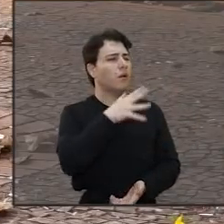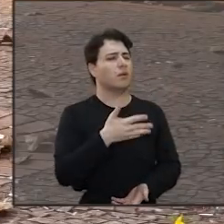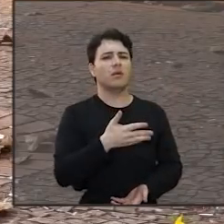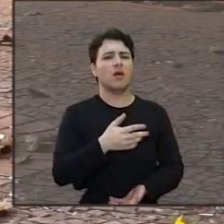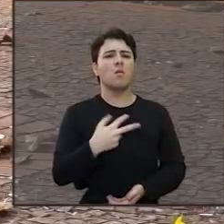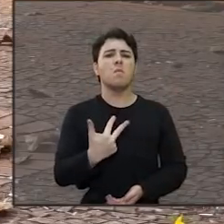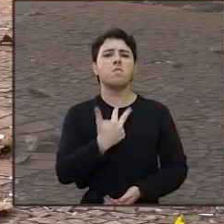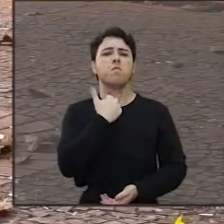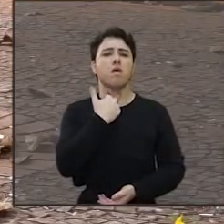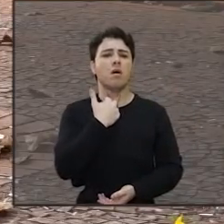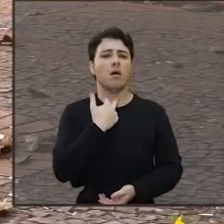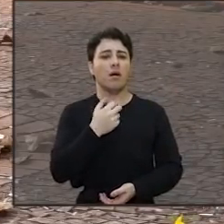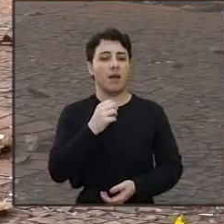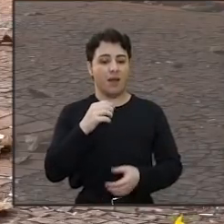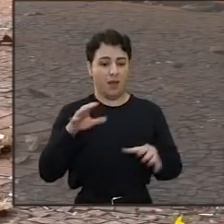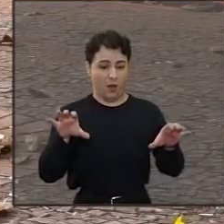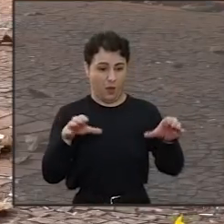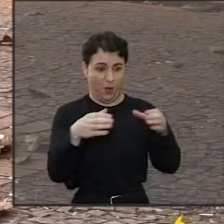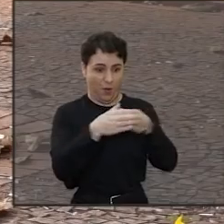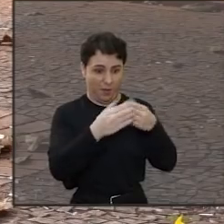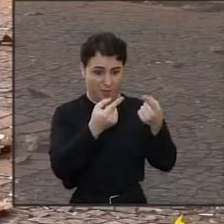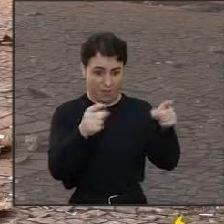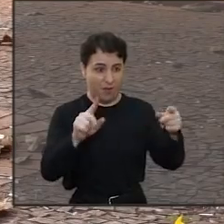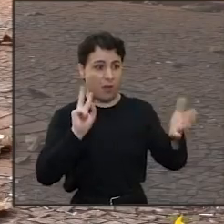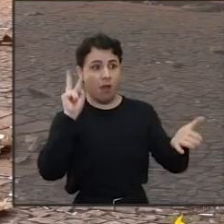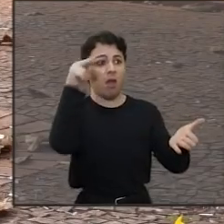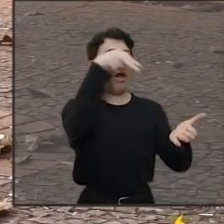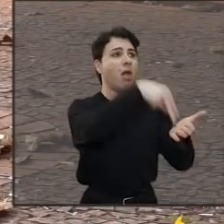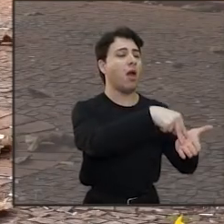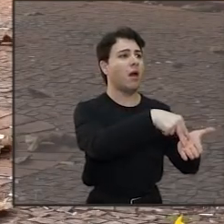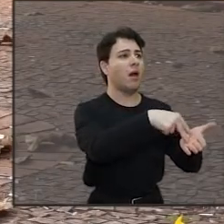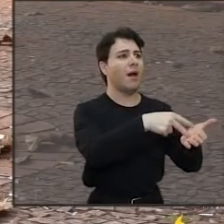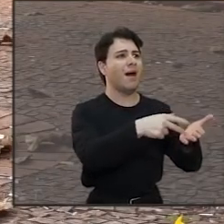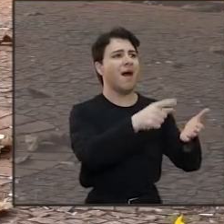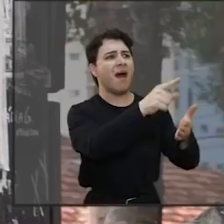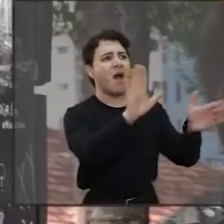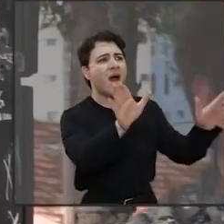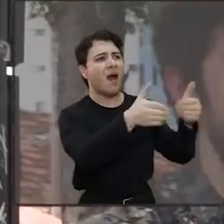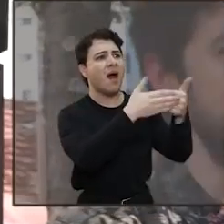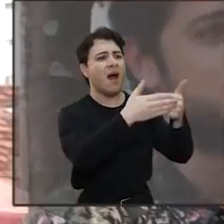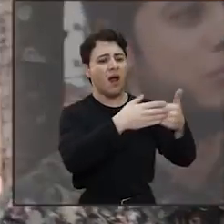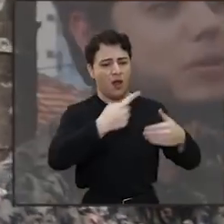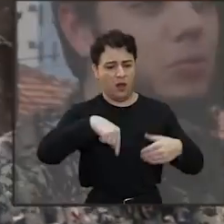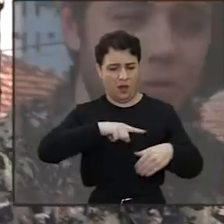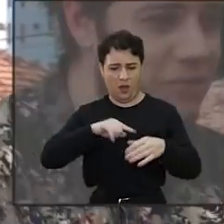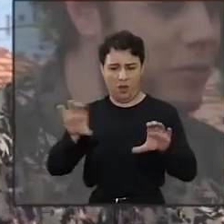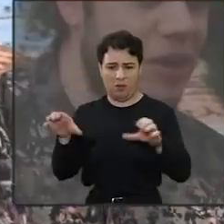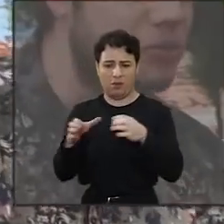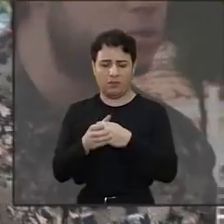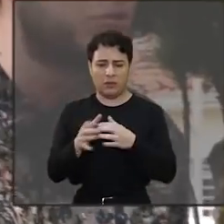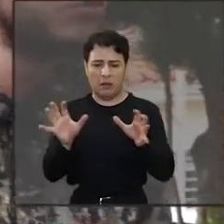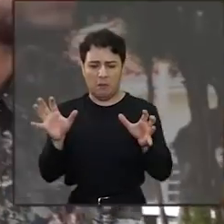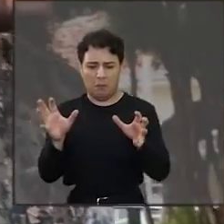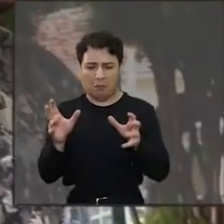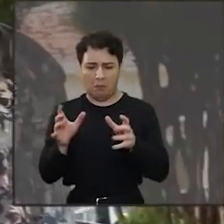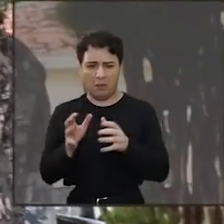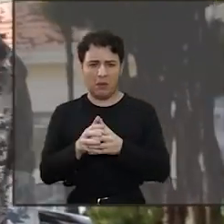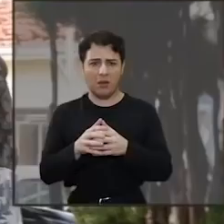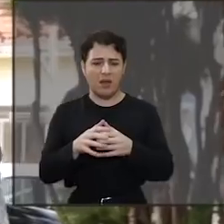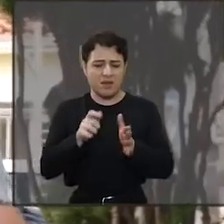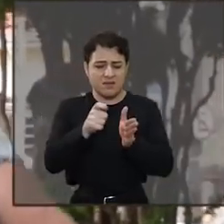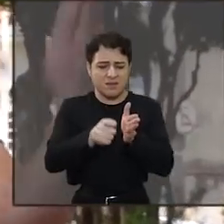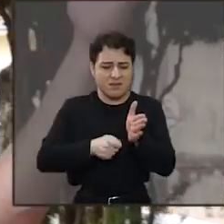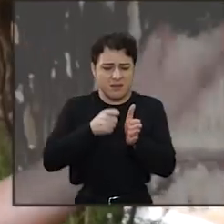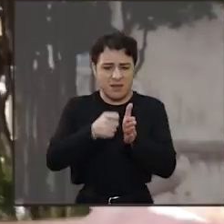a cultura não pode definhar junto com isso. E se a gente não tem lugar para tocar, porque o lugar está definhando, a gente vai definhando junto, a cultura vai morrendo junto, e a gente fica